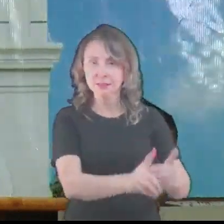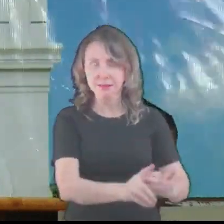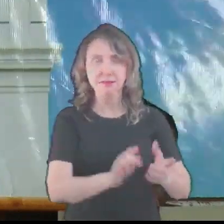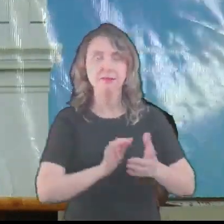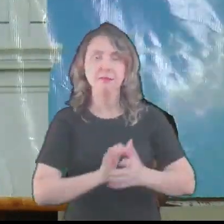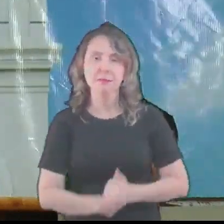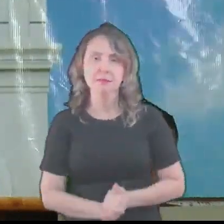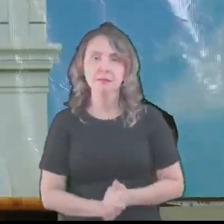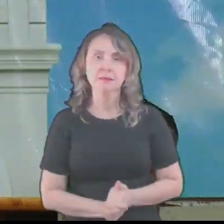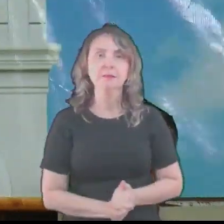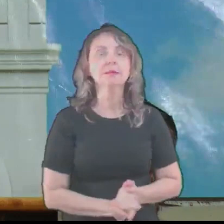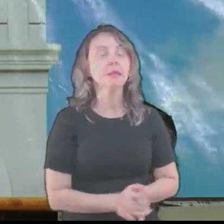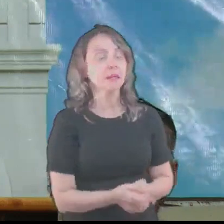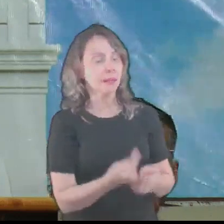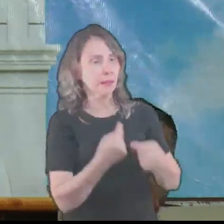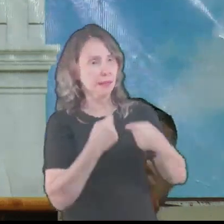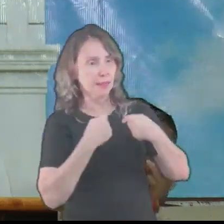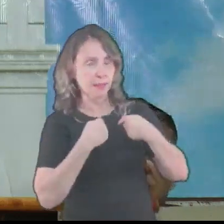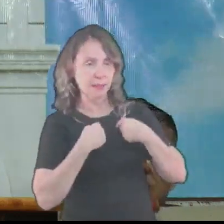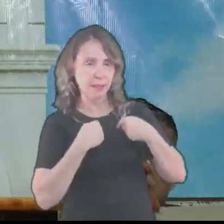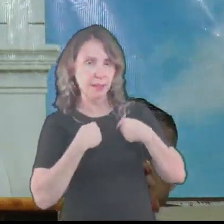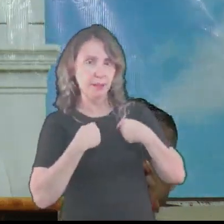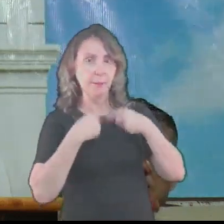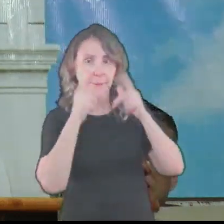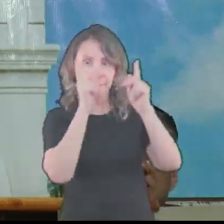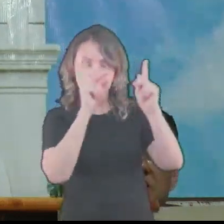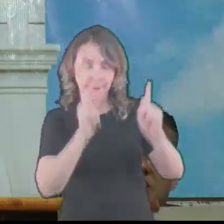eu vos dou a paz.